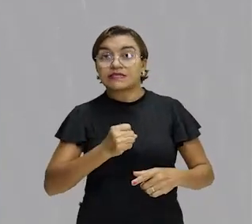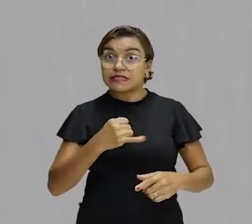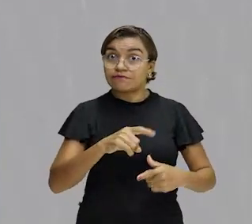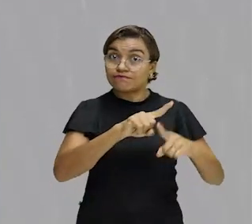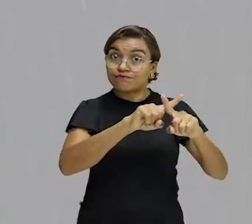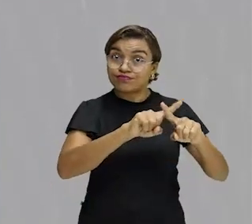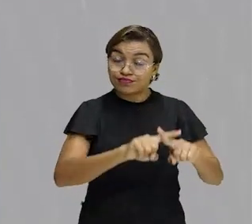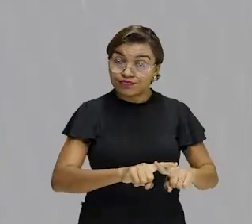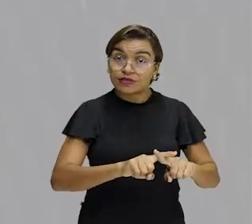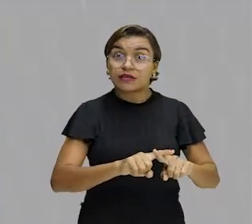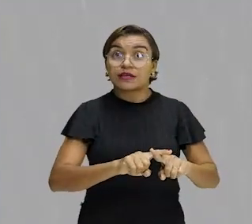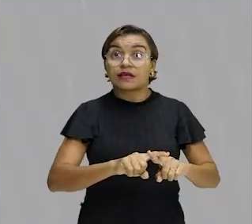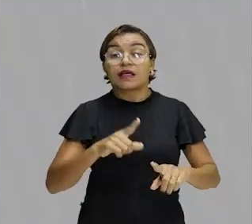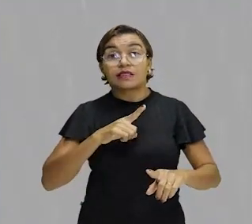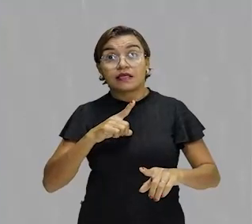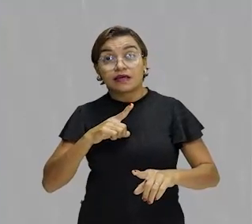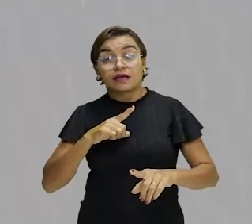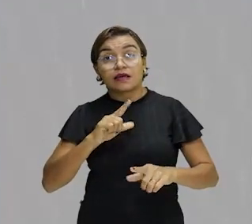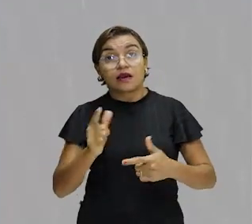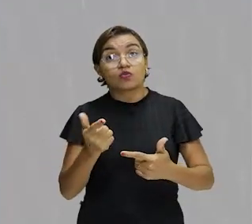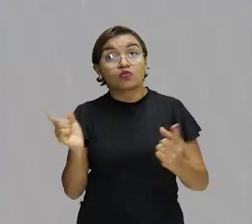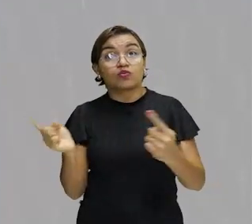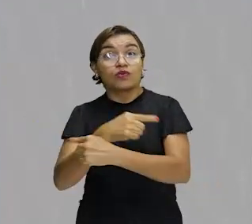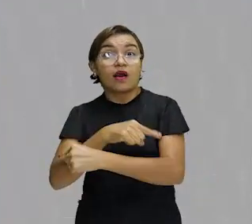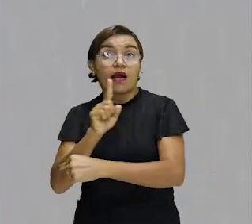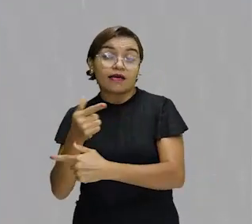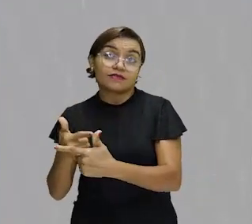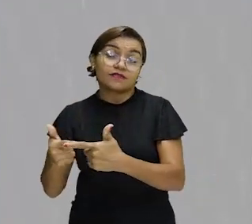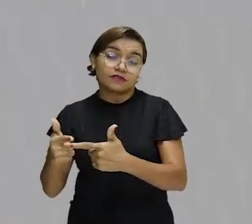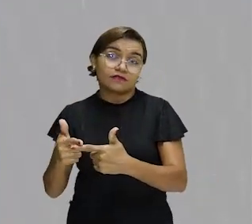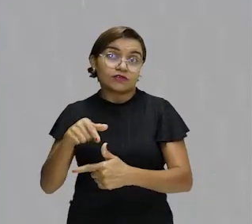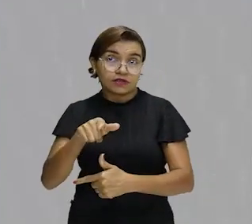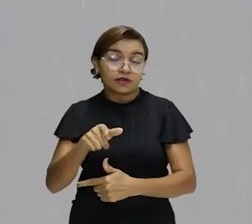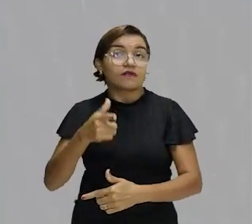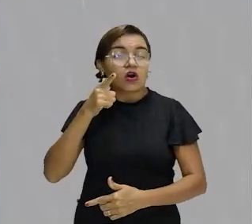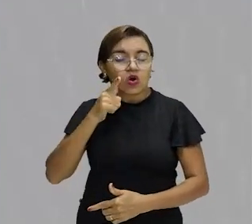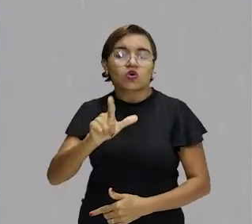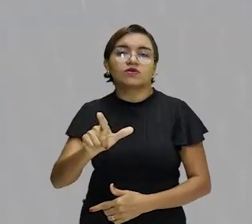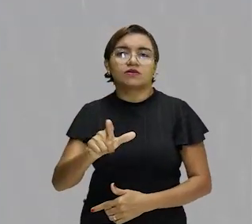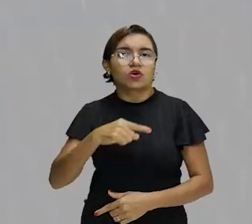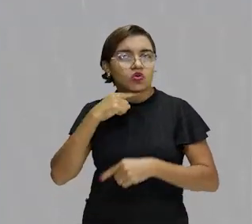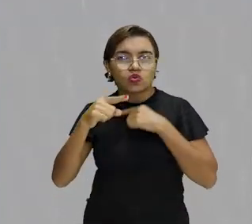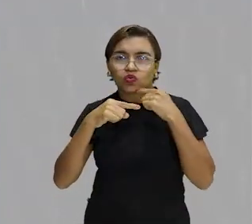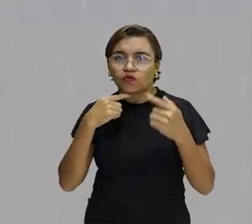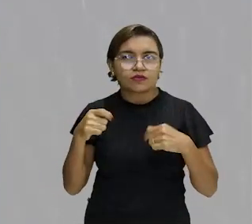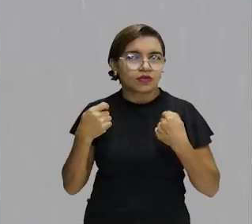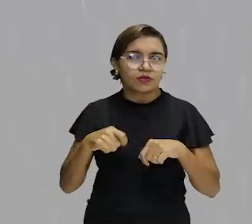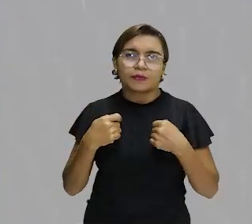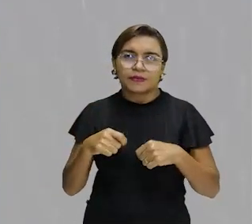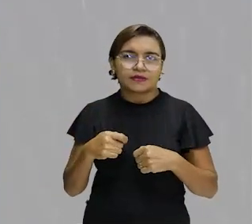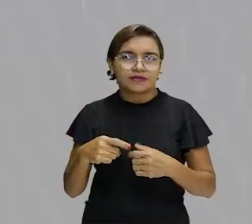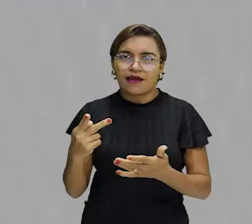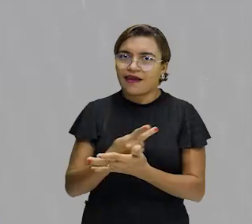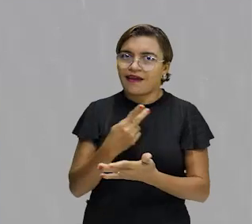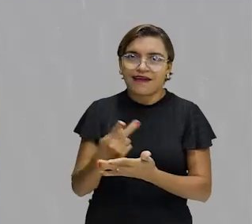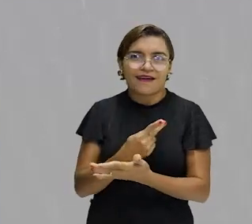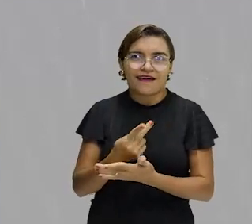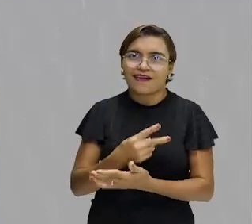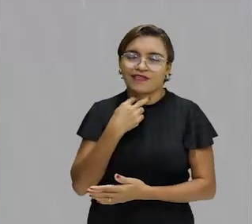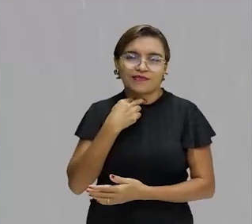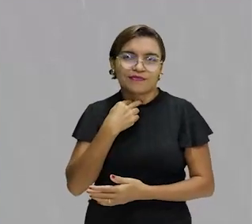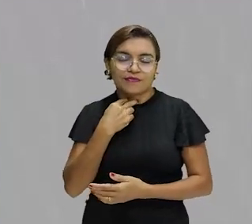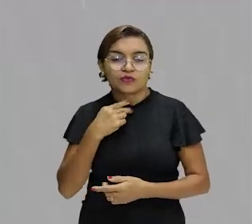alterar as informações, você não está escrevendo a mesma coisa. Olha como está posto. F é de A em B.